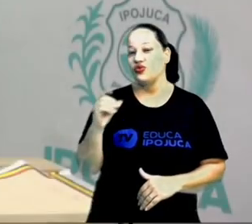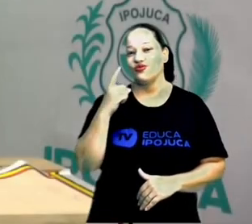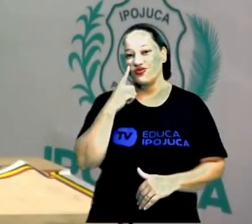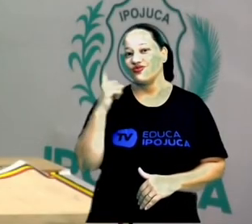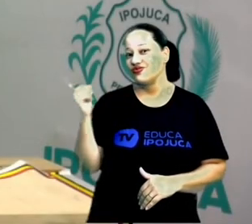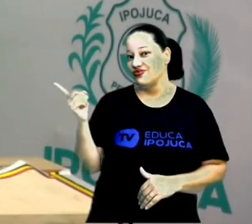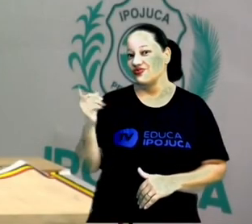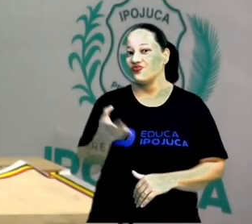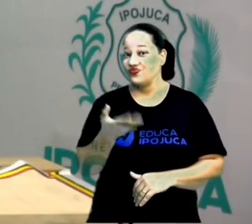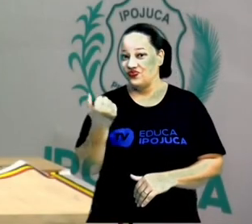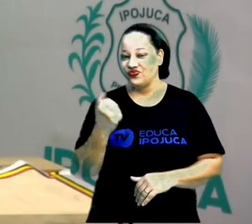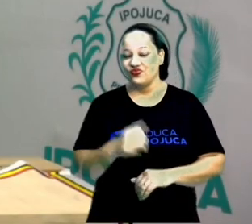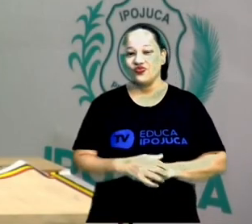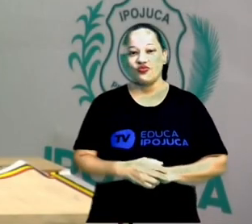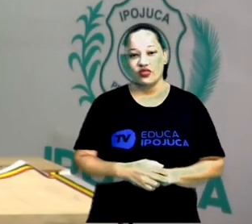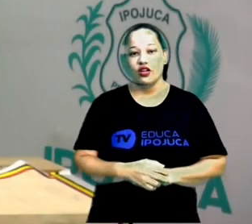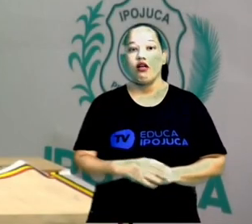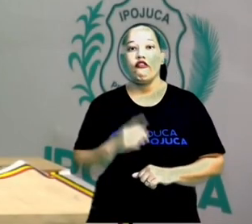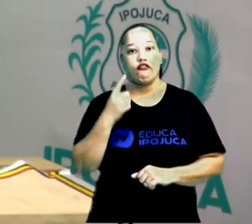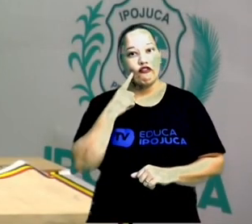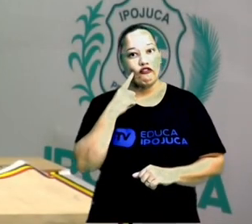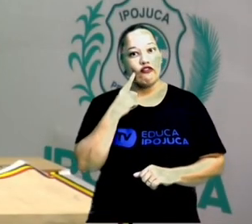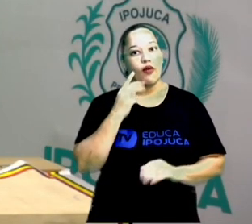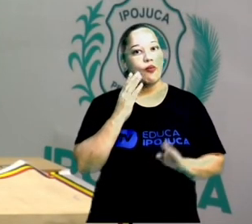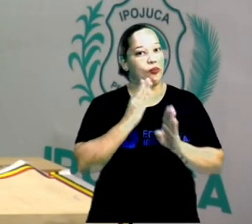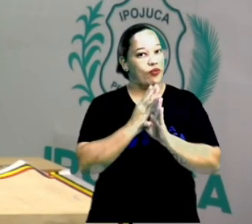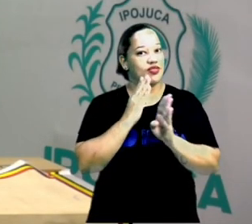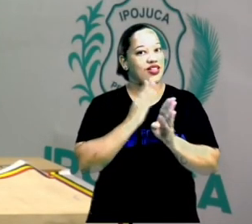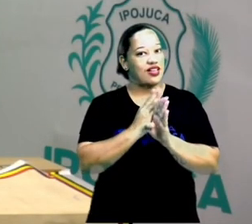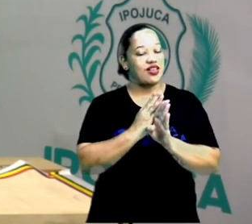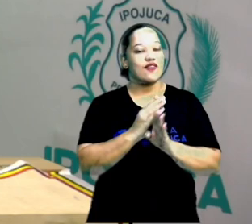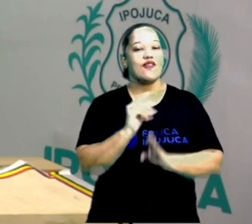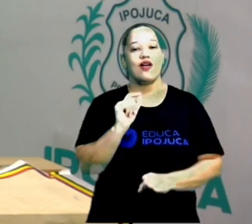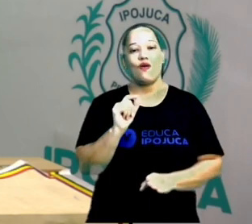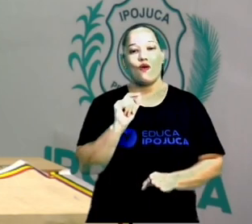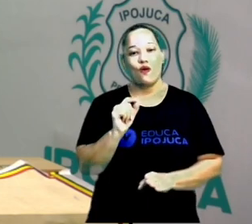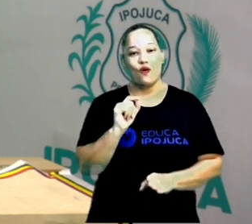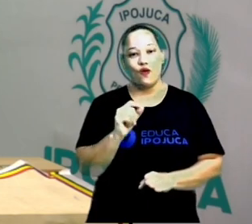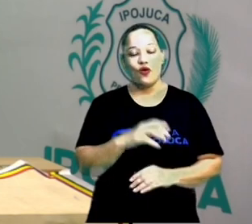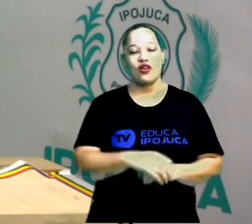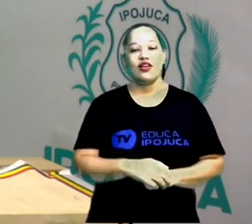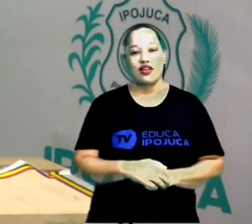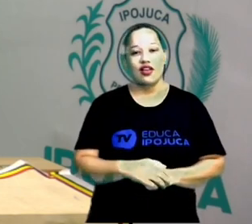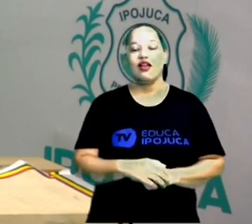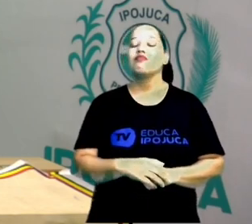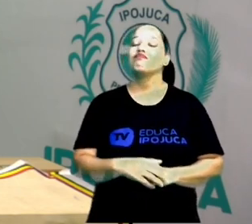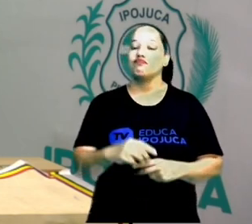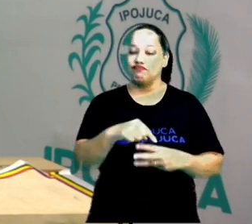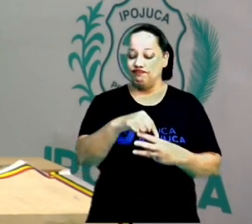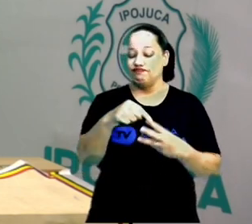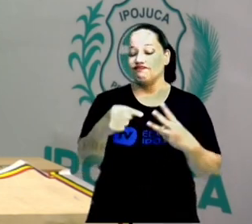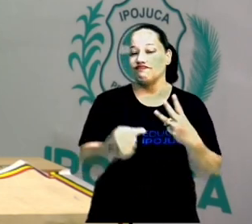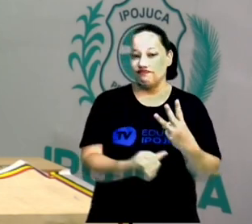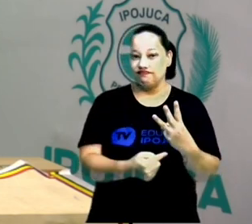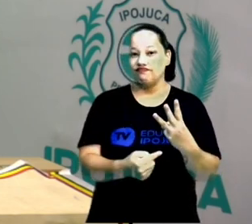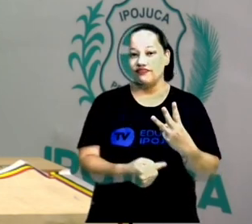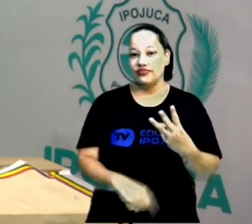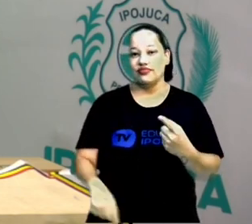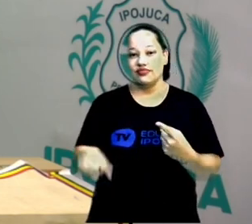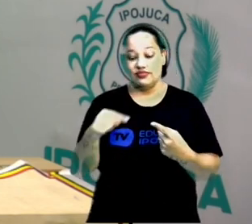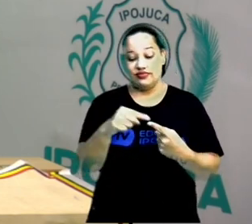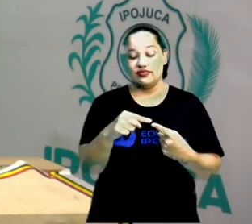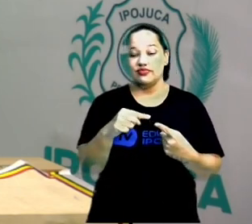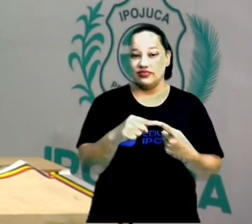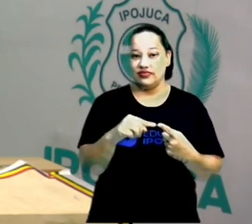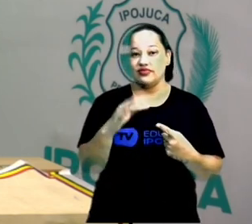Vamos lá. E vamos identificar nele a face, o